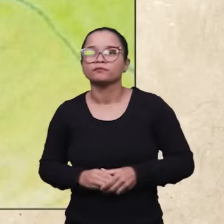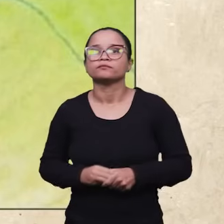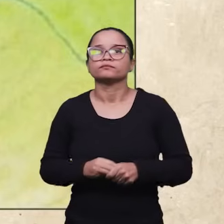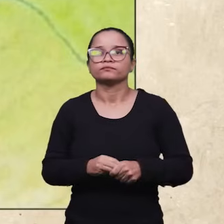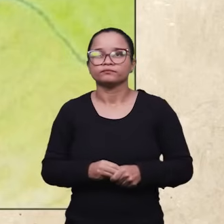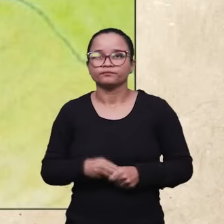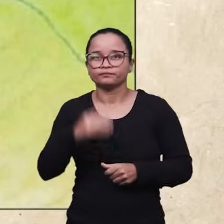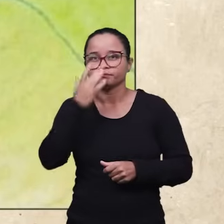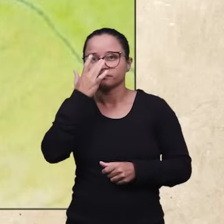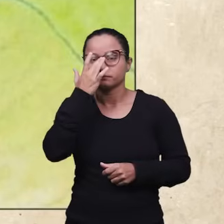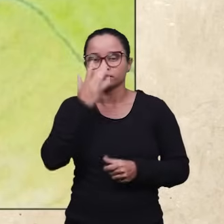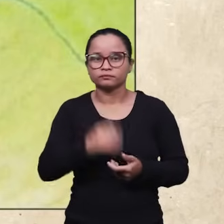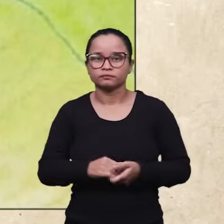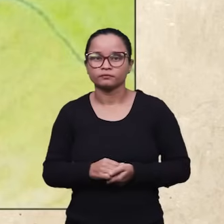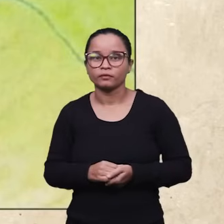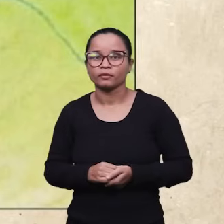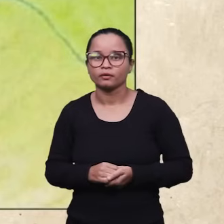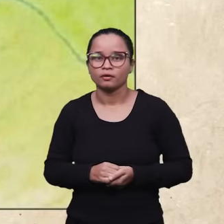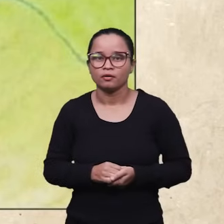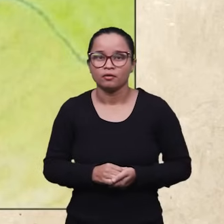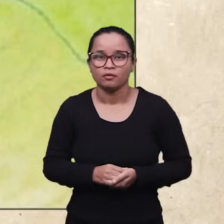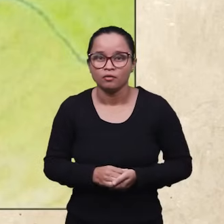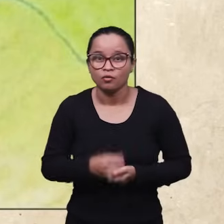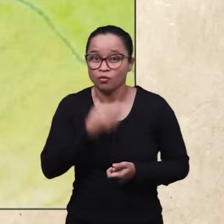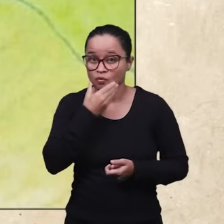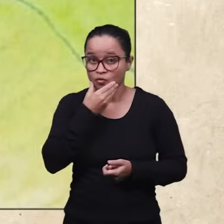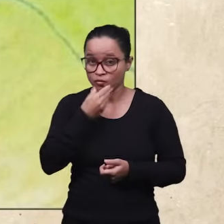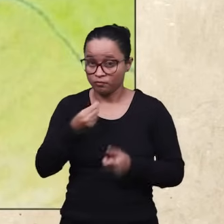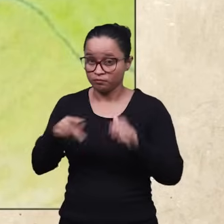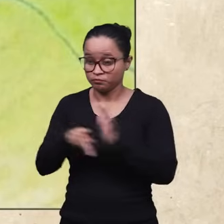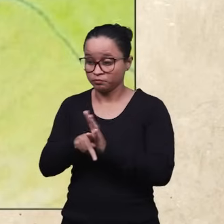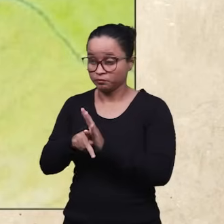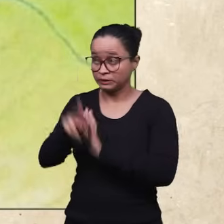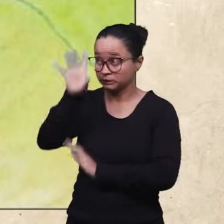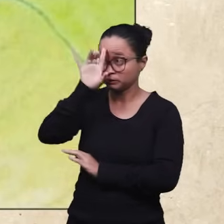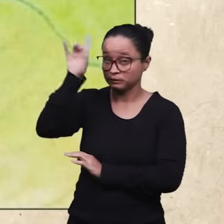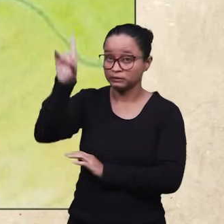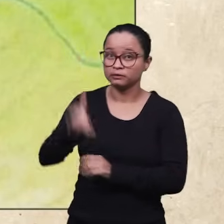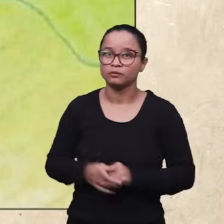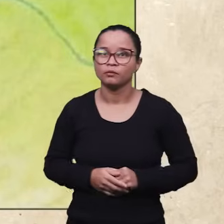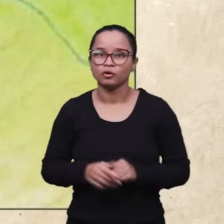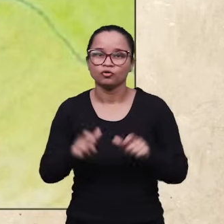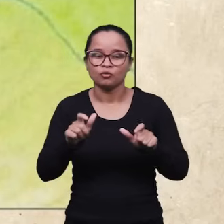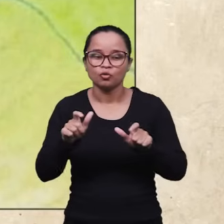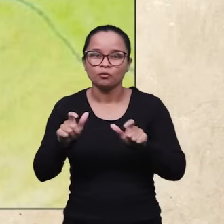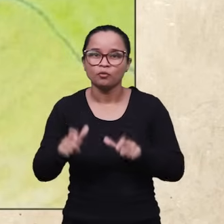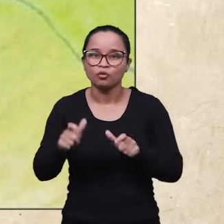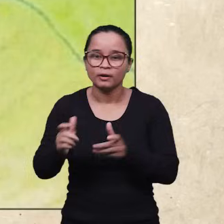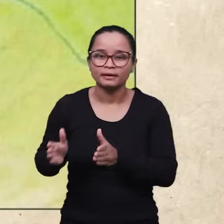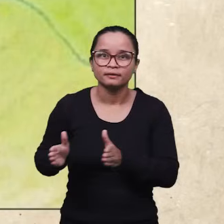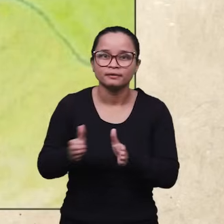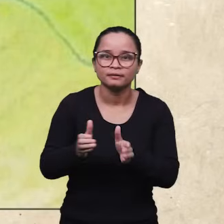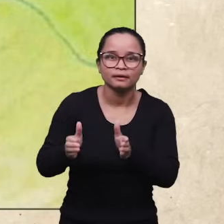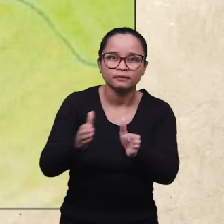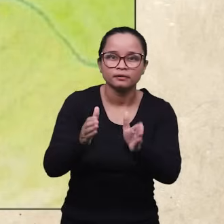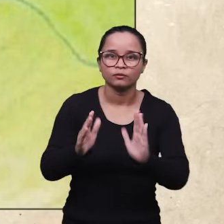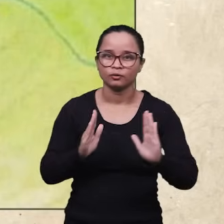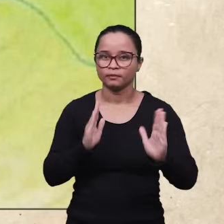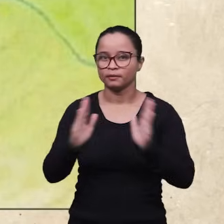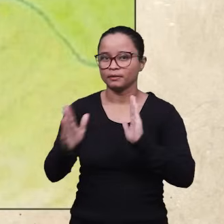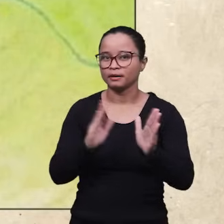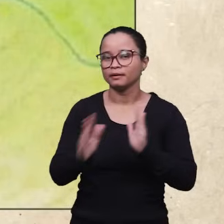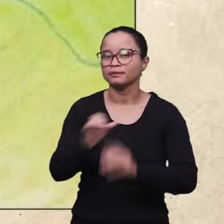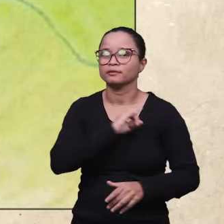né, os homens de Deus passaram por estradas que foram preparadas durante o Império Romano. Então,